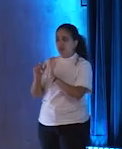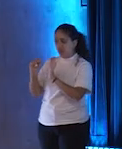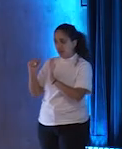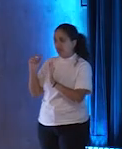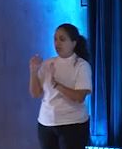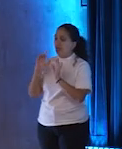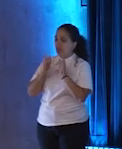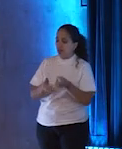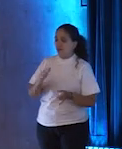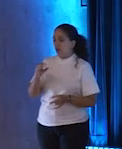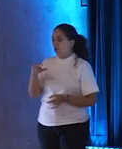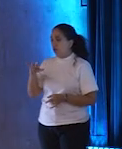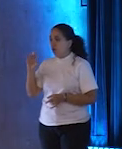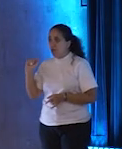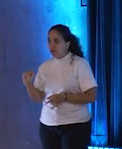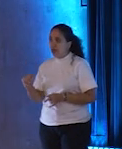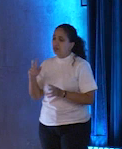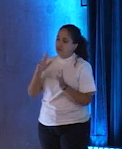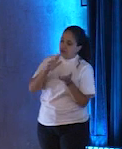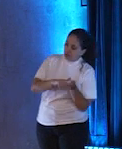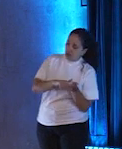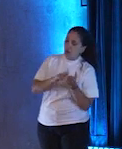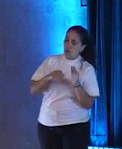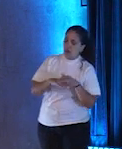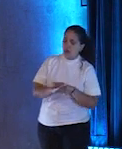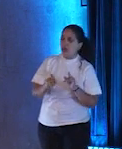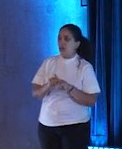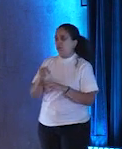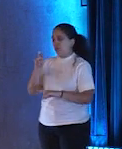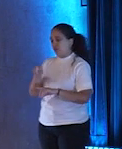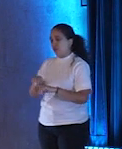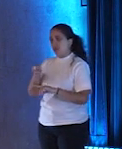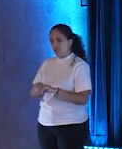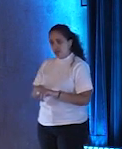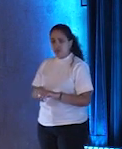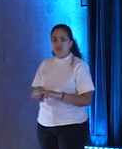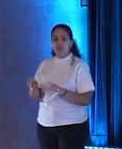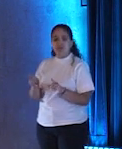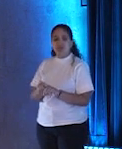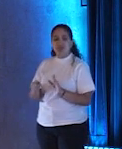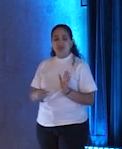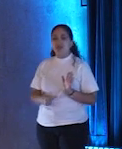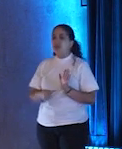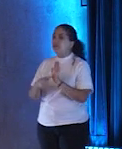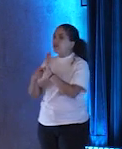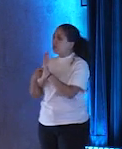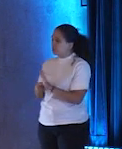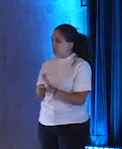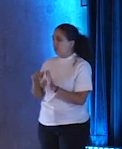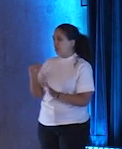cômoda, que serve não só para deitar e guardar, mas também para sentar. Ele também apresentou aqui